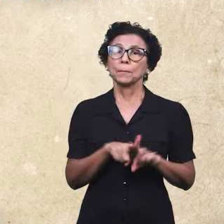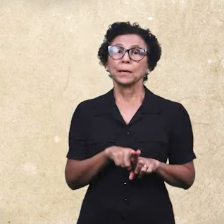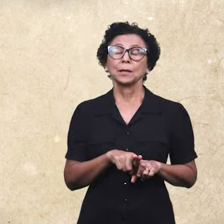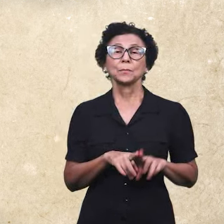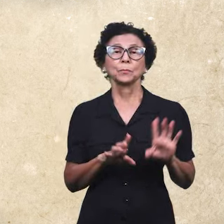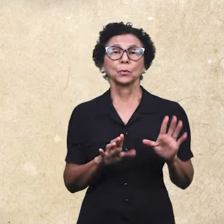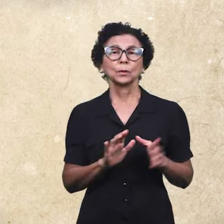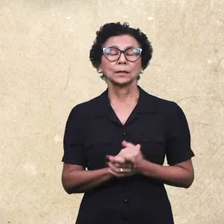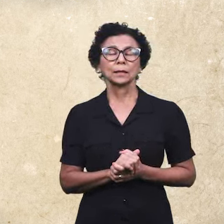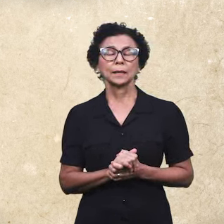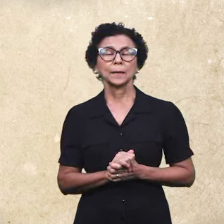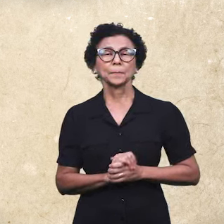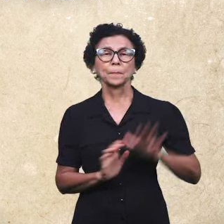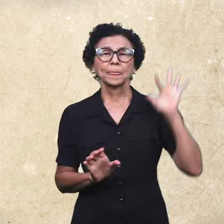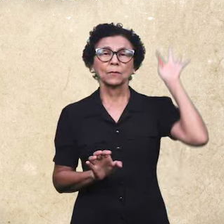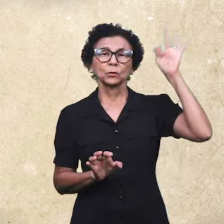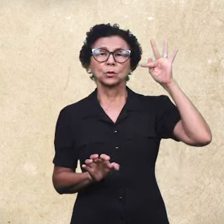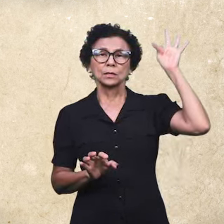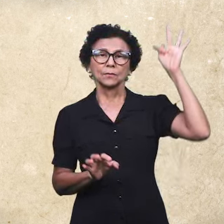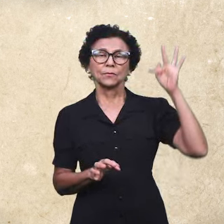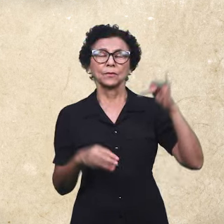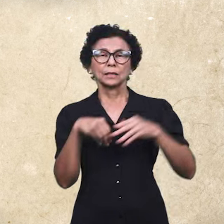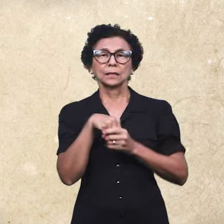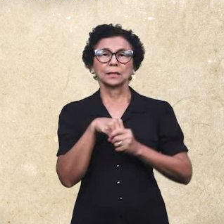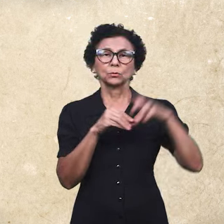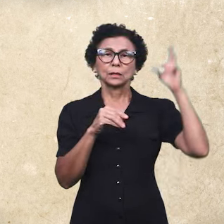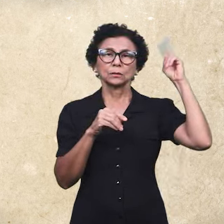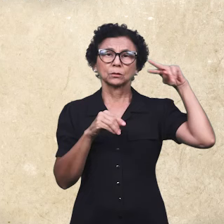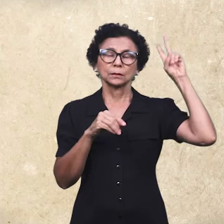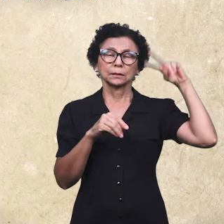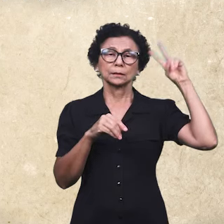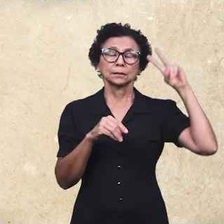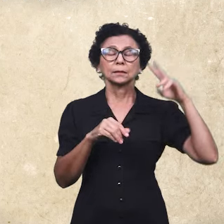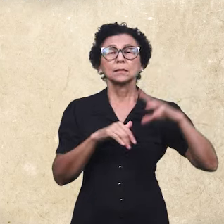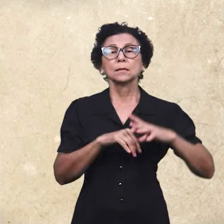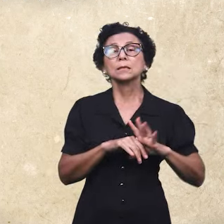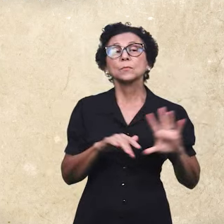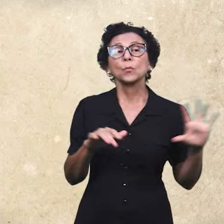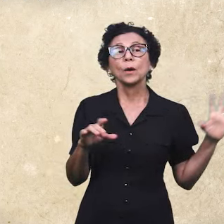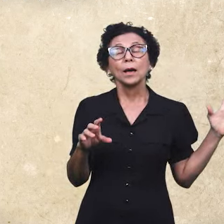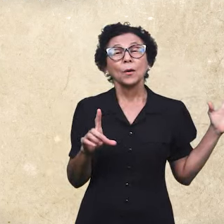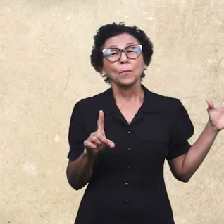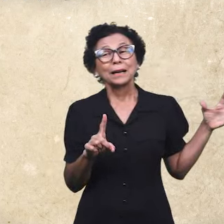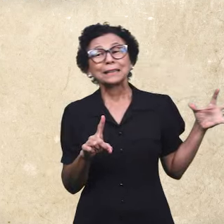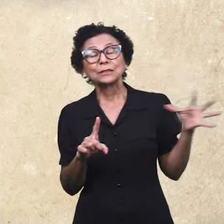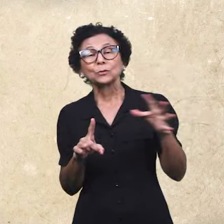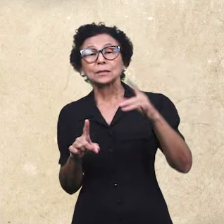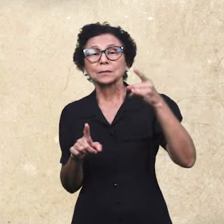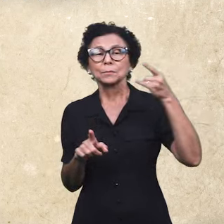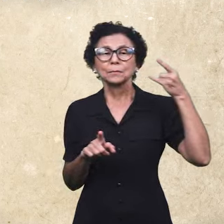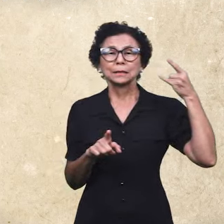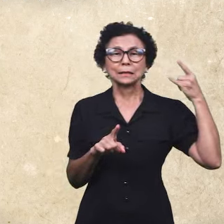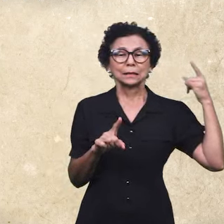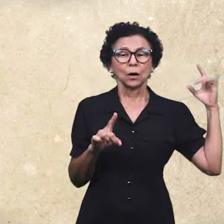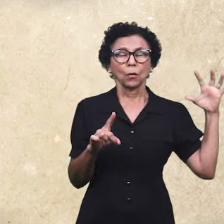e que vai prezar sobre a busca pela felicidade pelos seus próprios